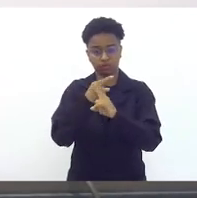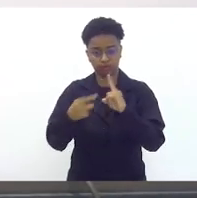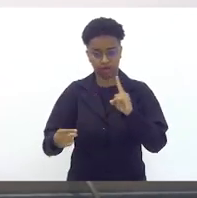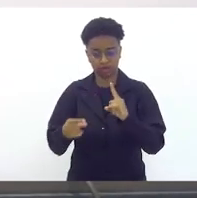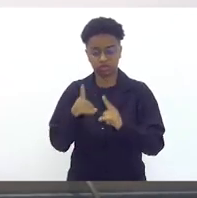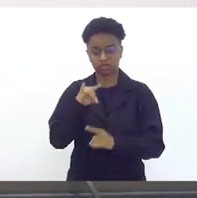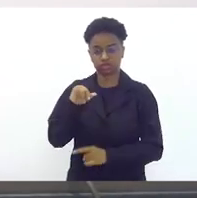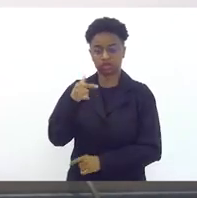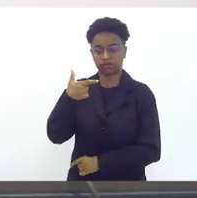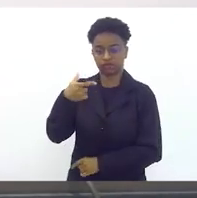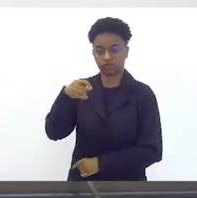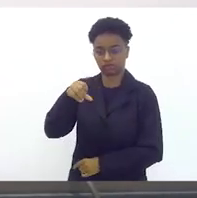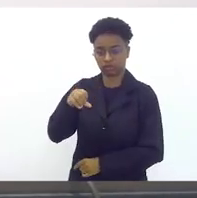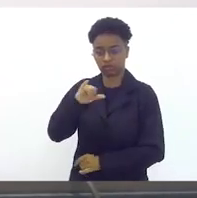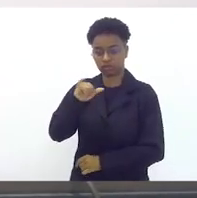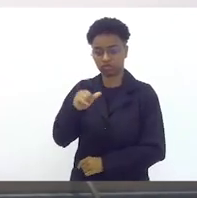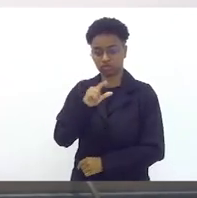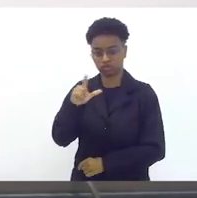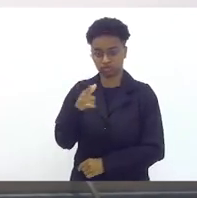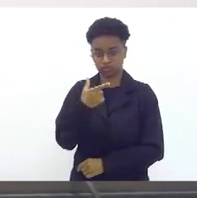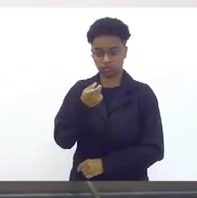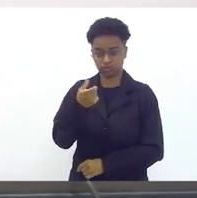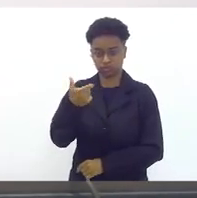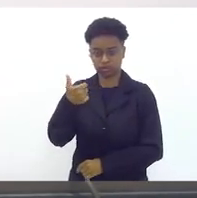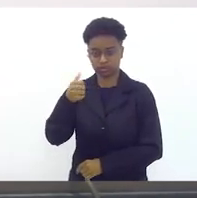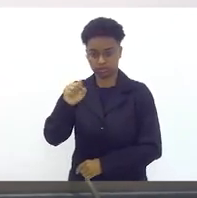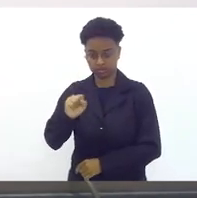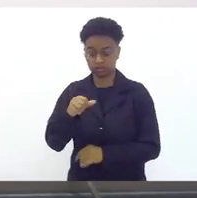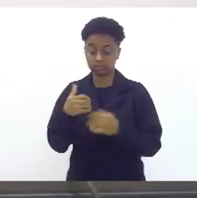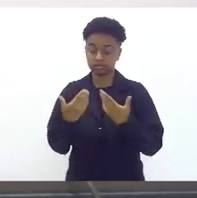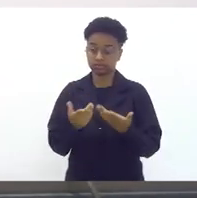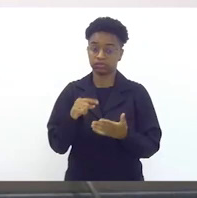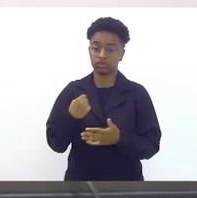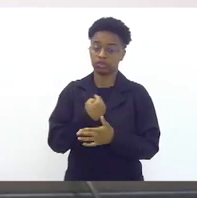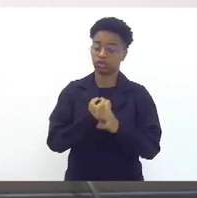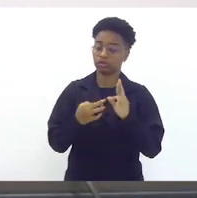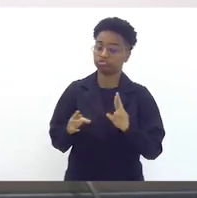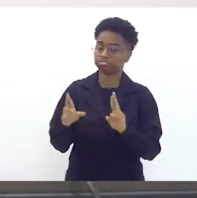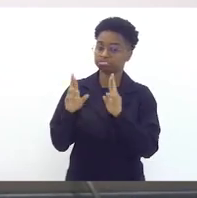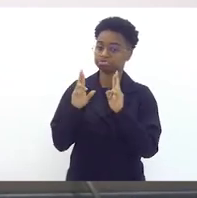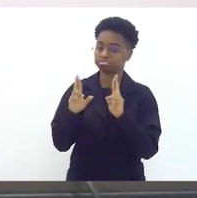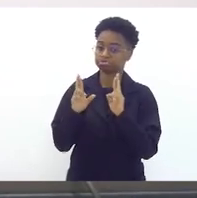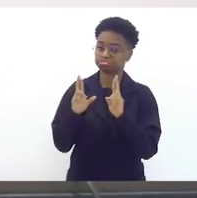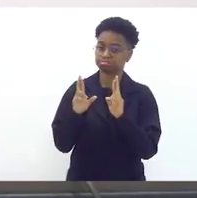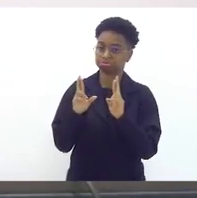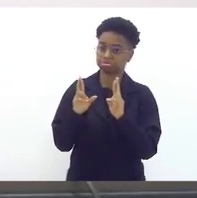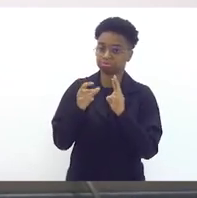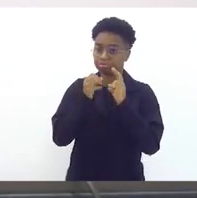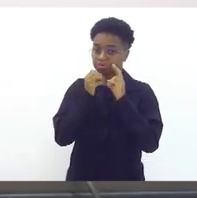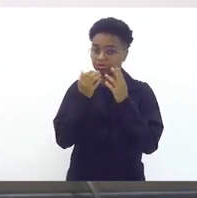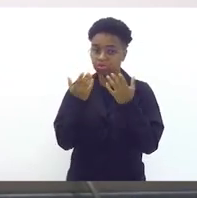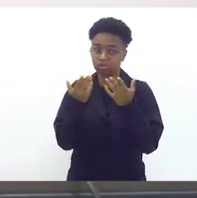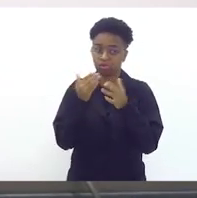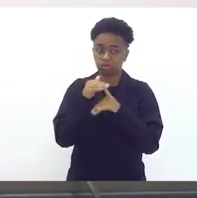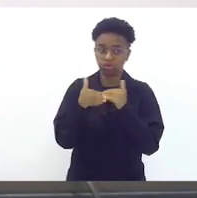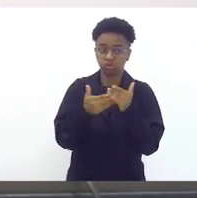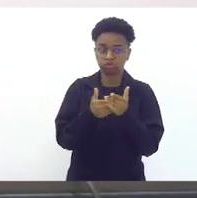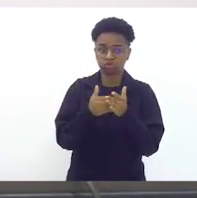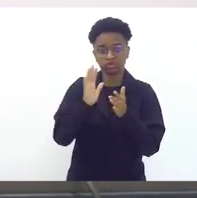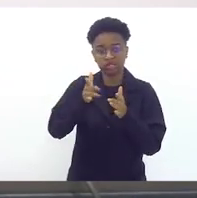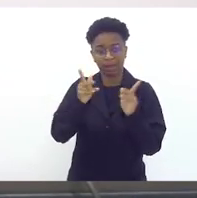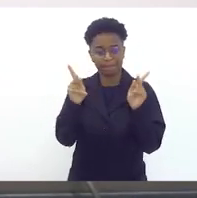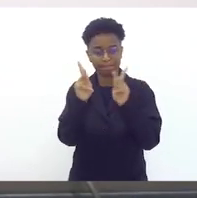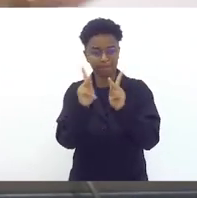2018. E aí esperávamos que tudo estivesse